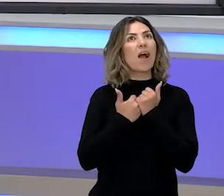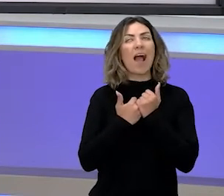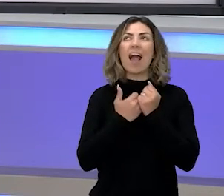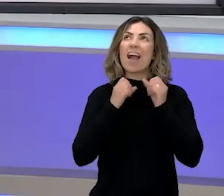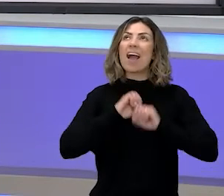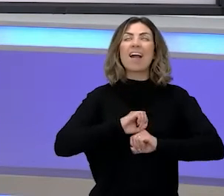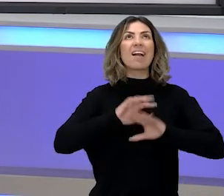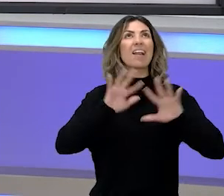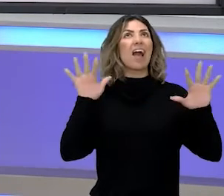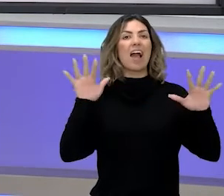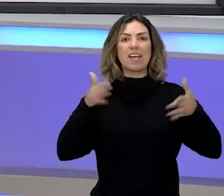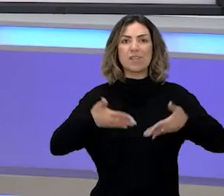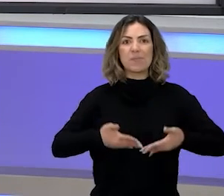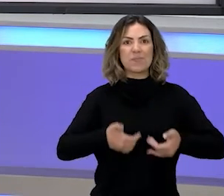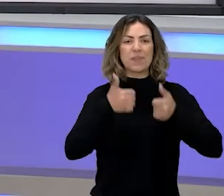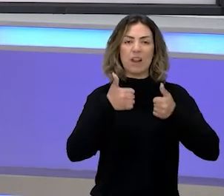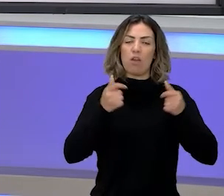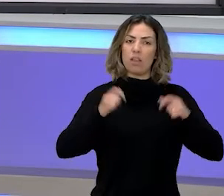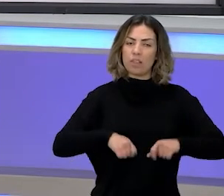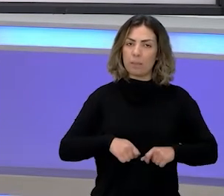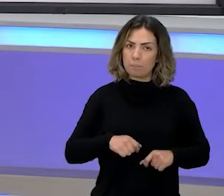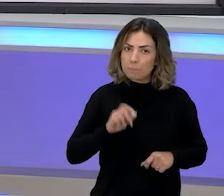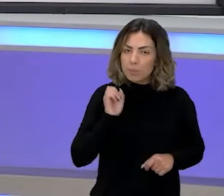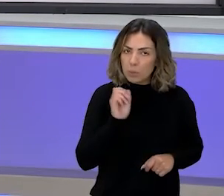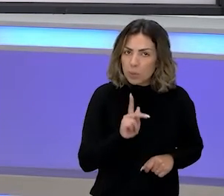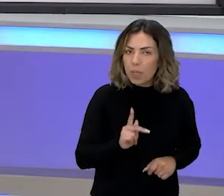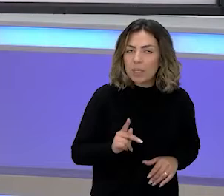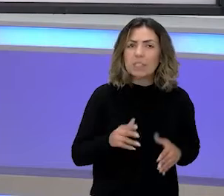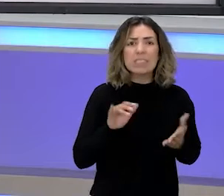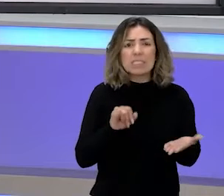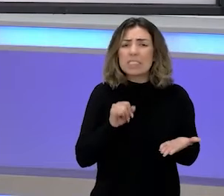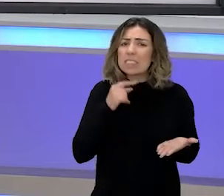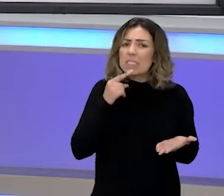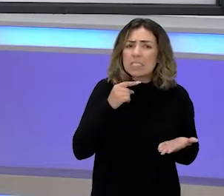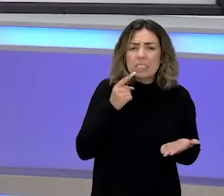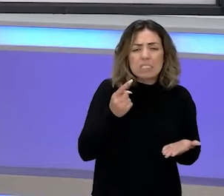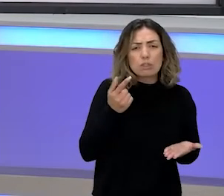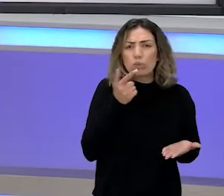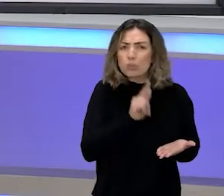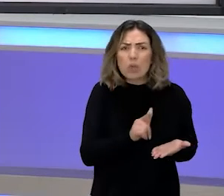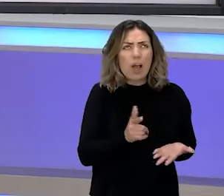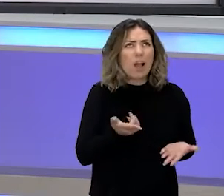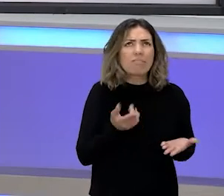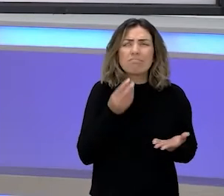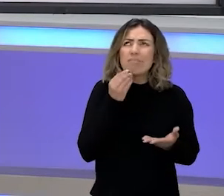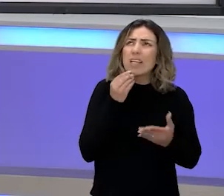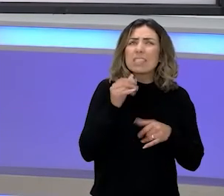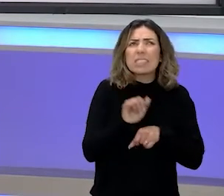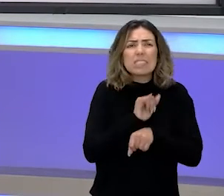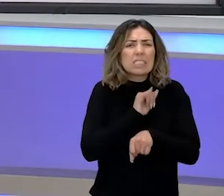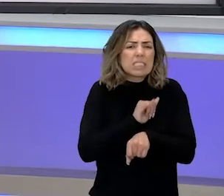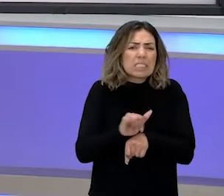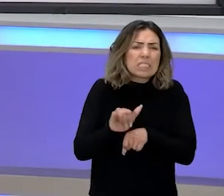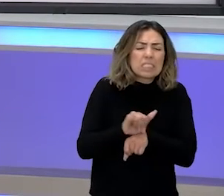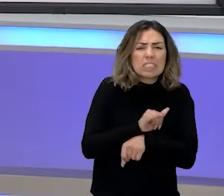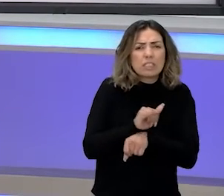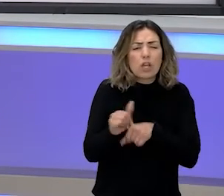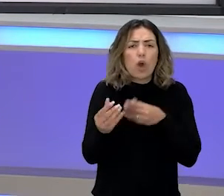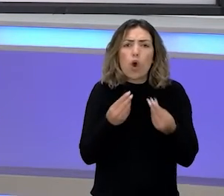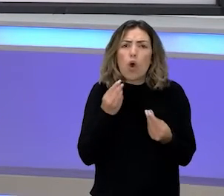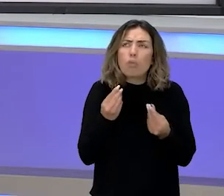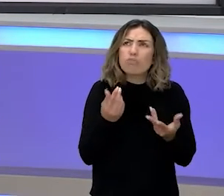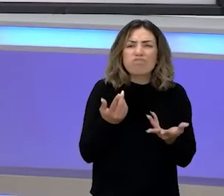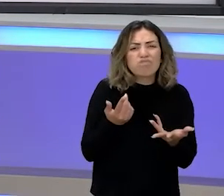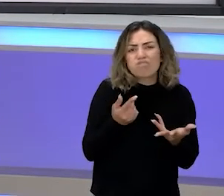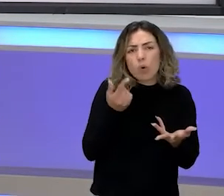a iluminação dessa lâmpada que já foi criada, tá bom? Se a gente não conseguir melhorar isso, pensar em alternativas,